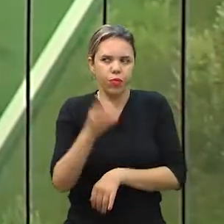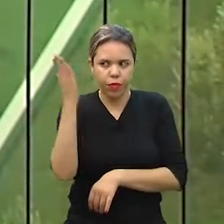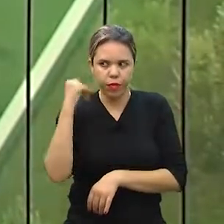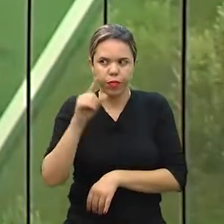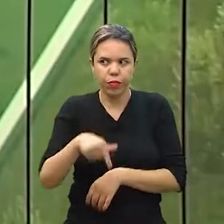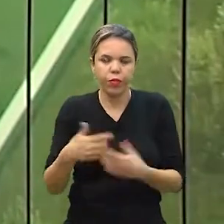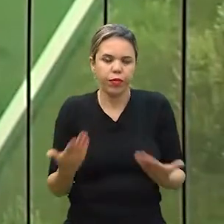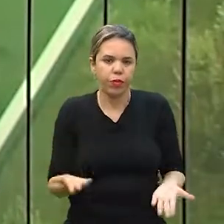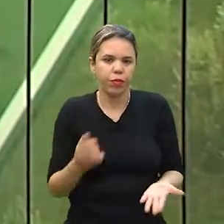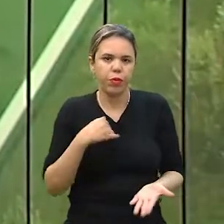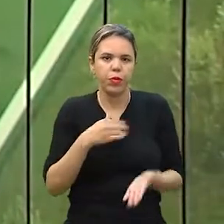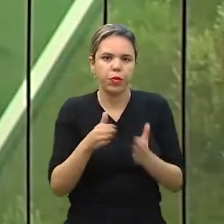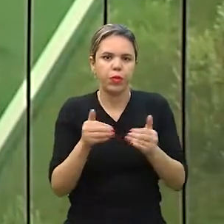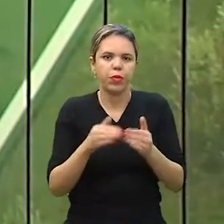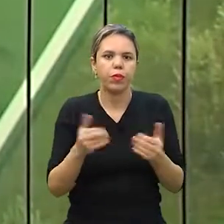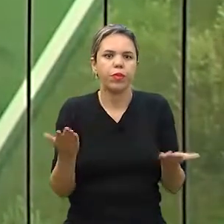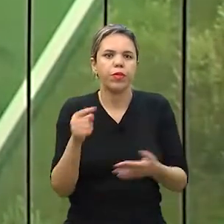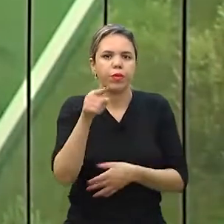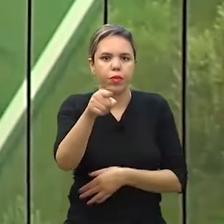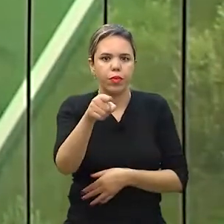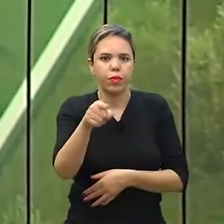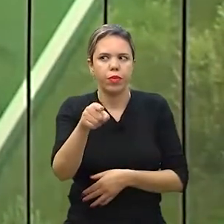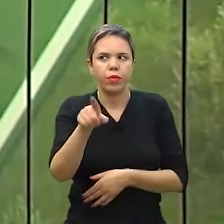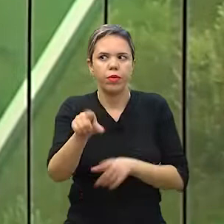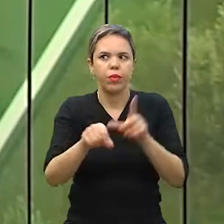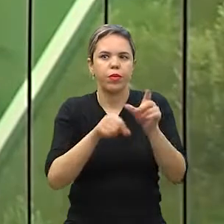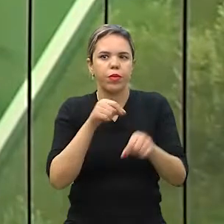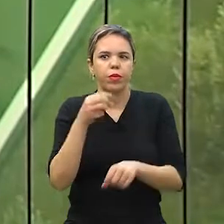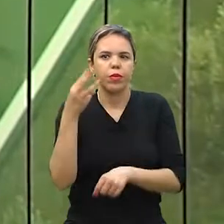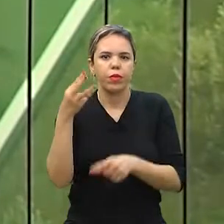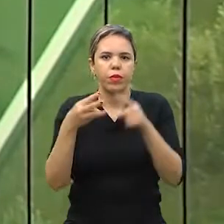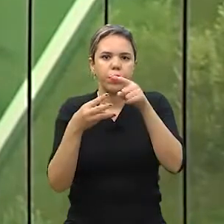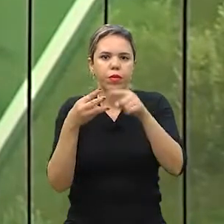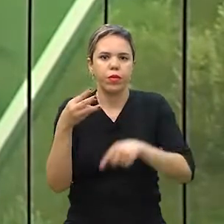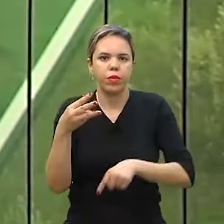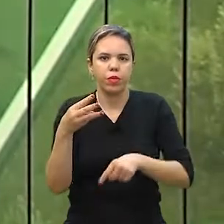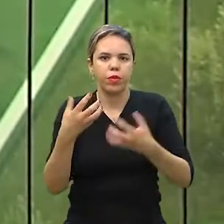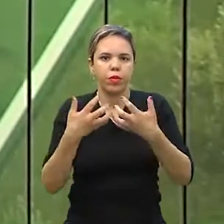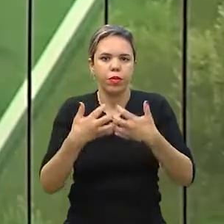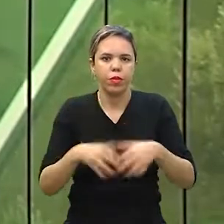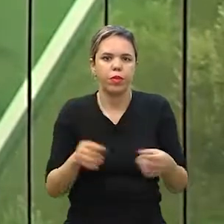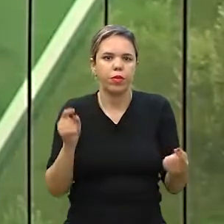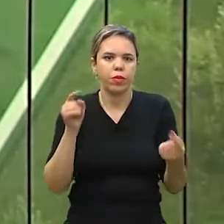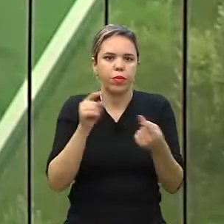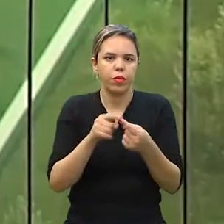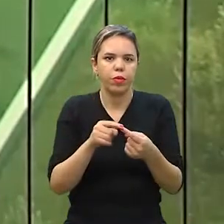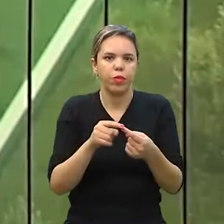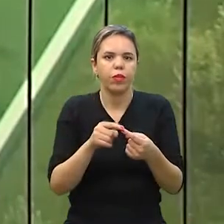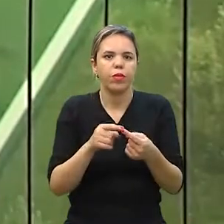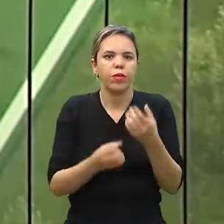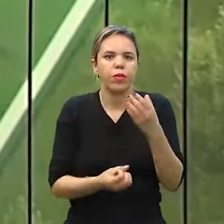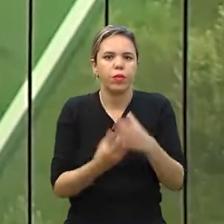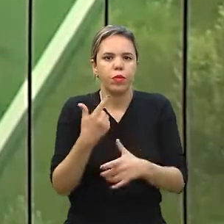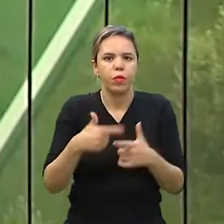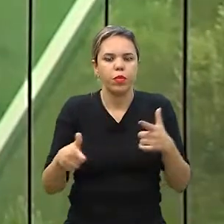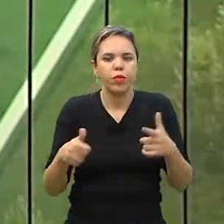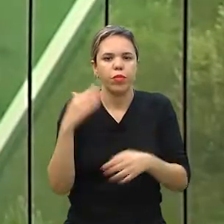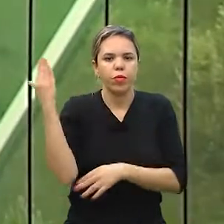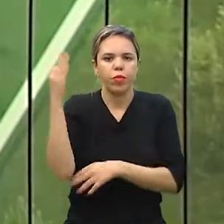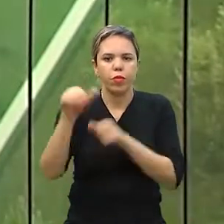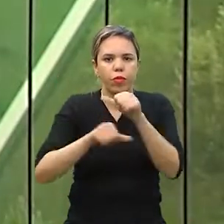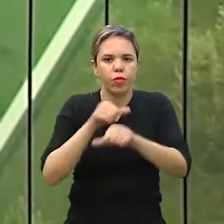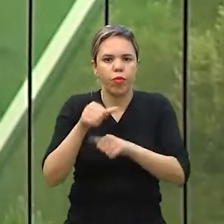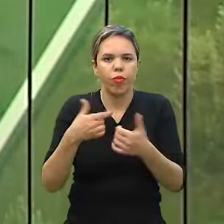disso. Mas se eu te pedir agora para elencar pelo menos 3 efeitos diretos e indiretos das mudanças